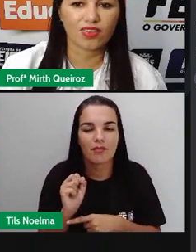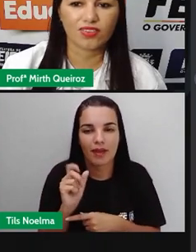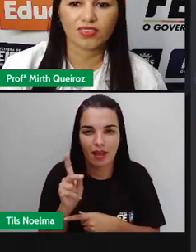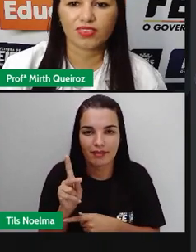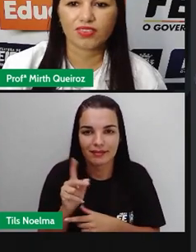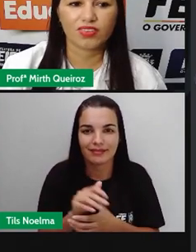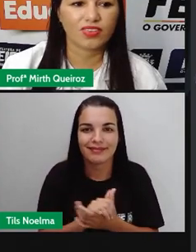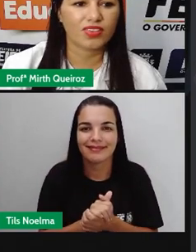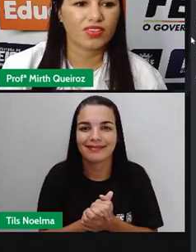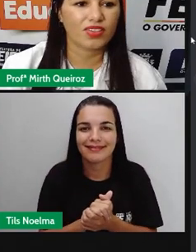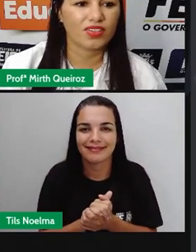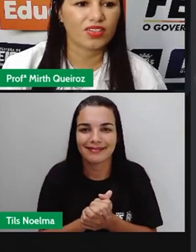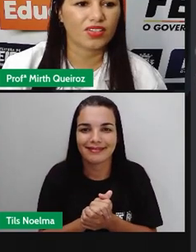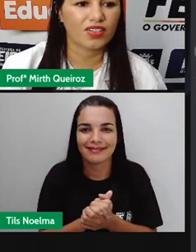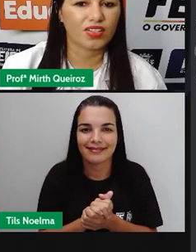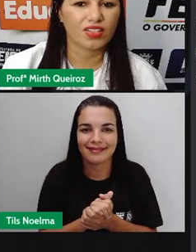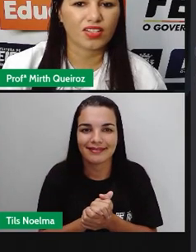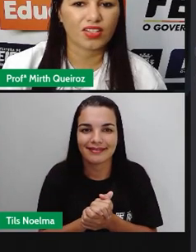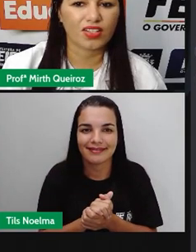Ó.